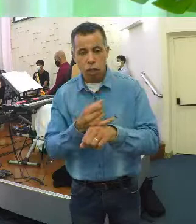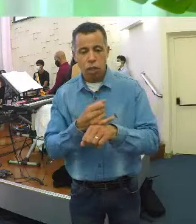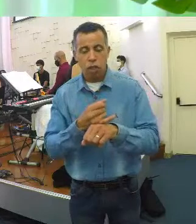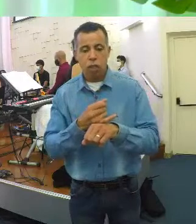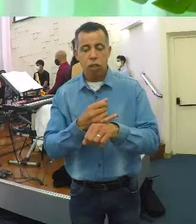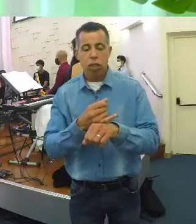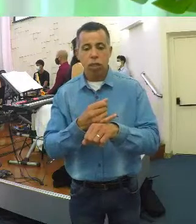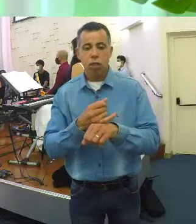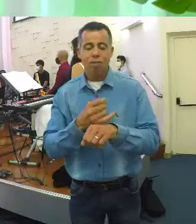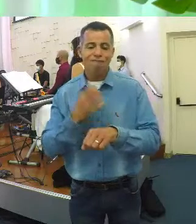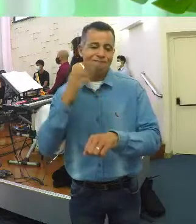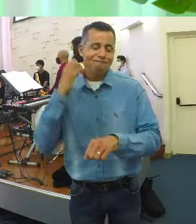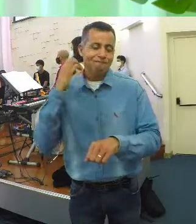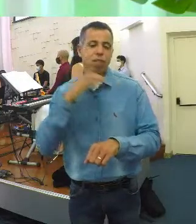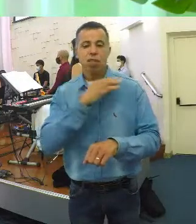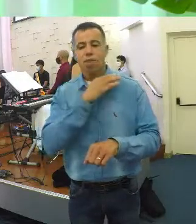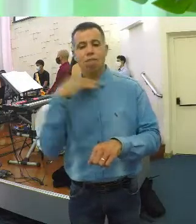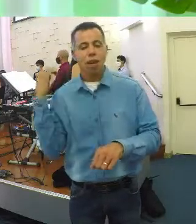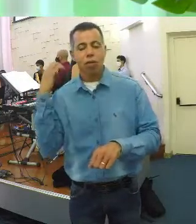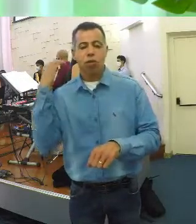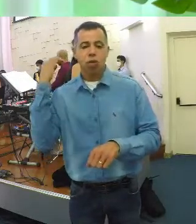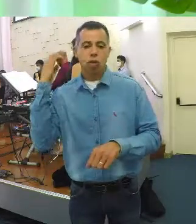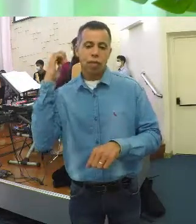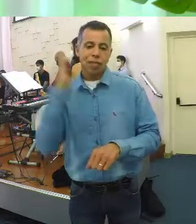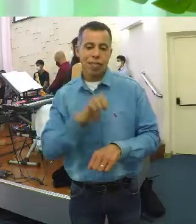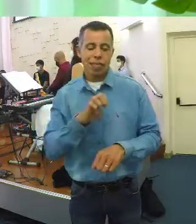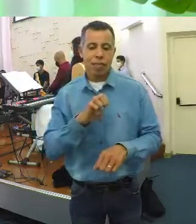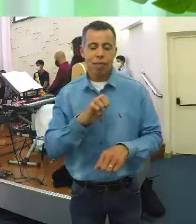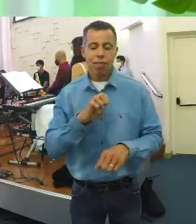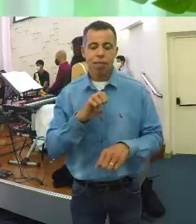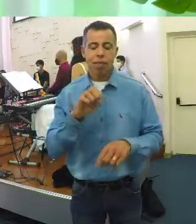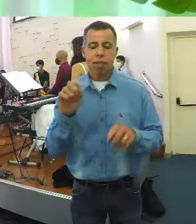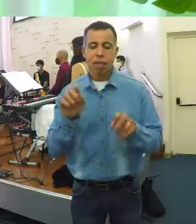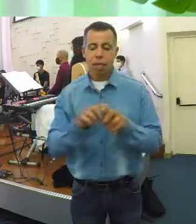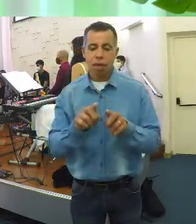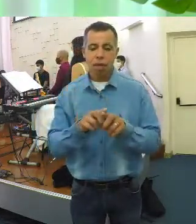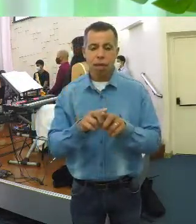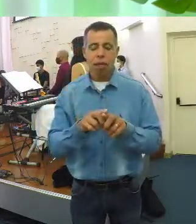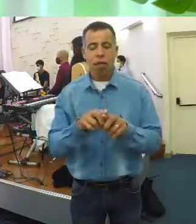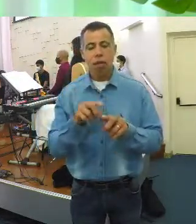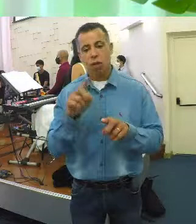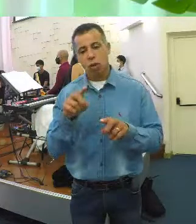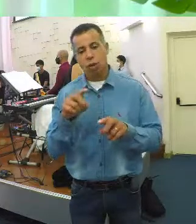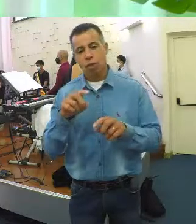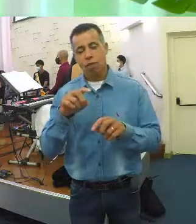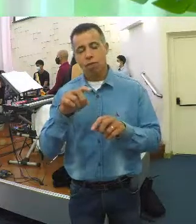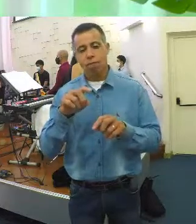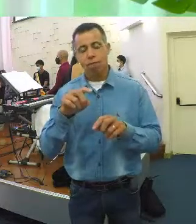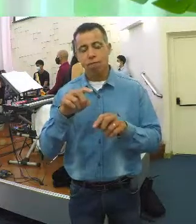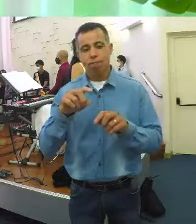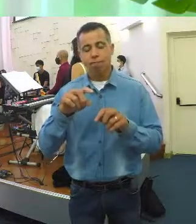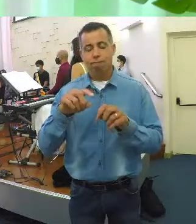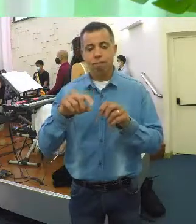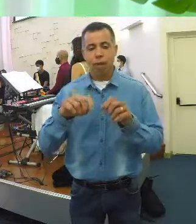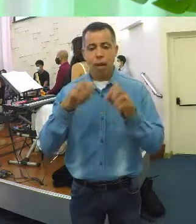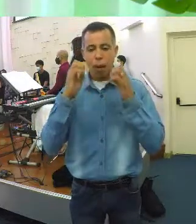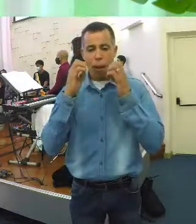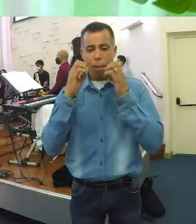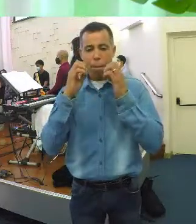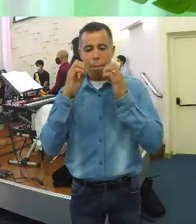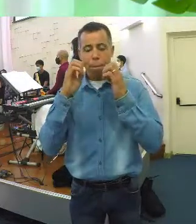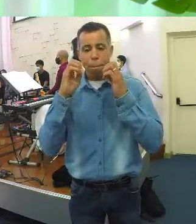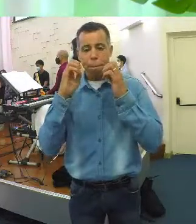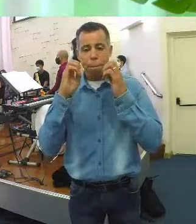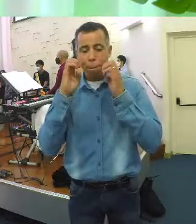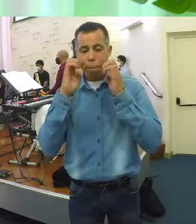a crueldade de Saulo, contrasta agora com a alegria da mensagem de salvação que chegou em Antioquia,